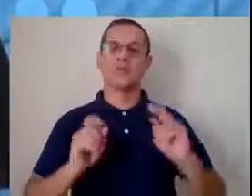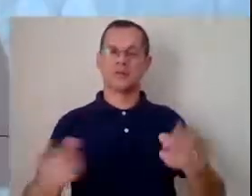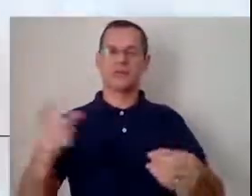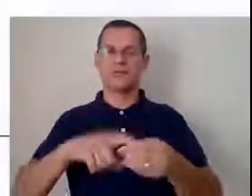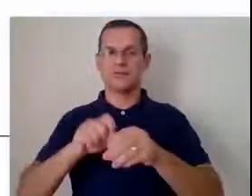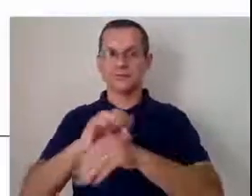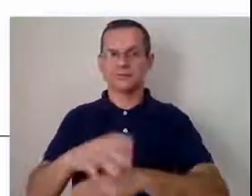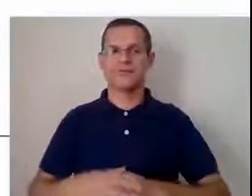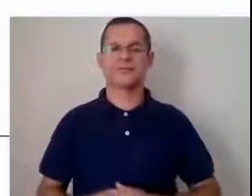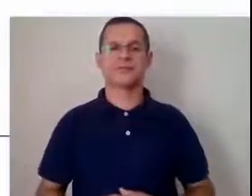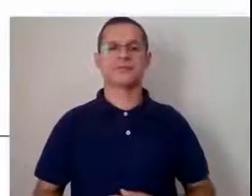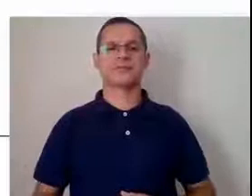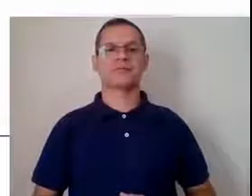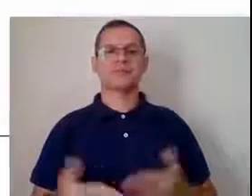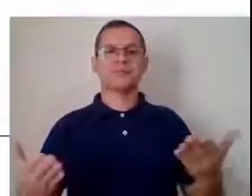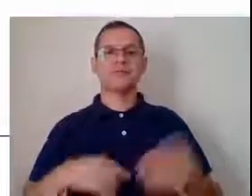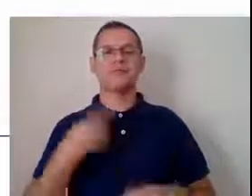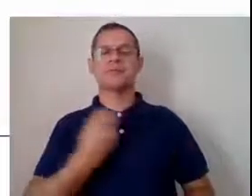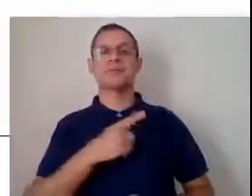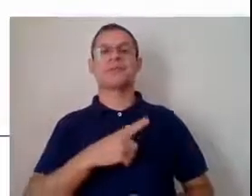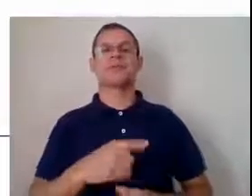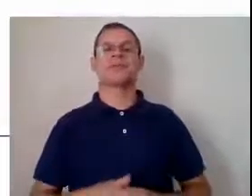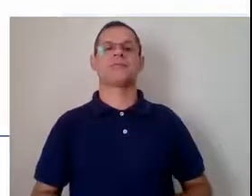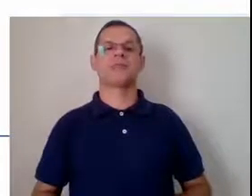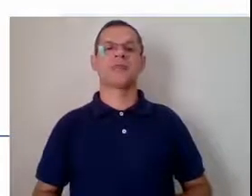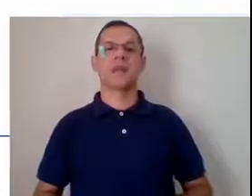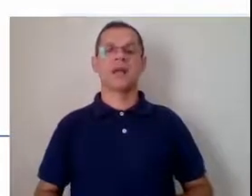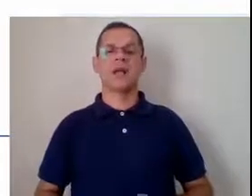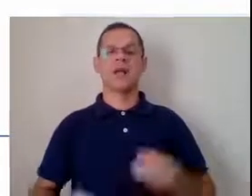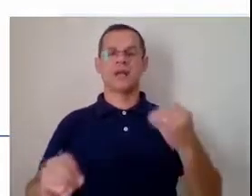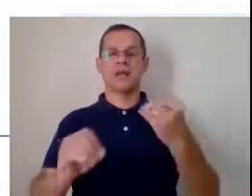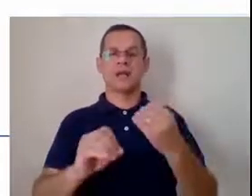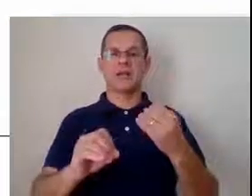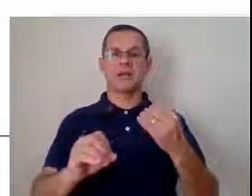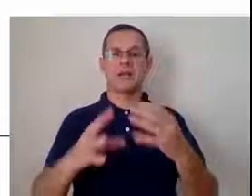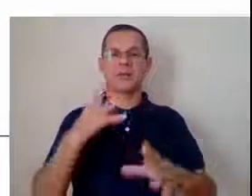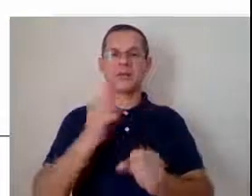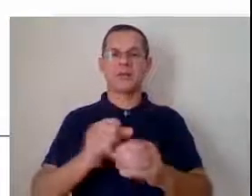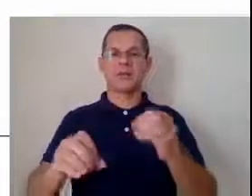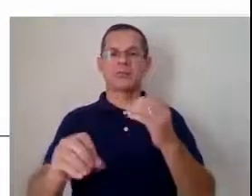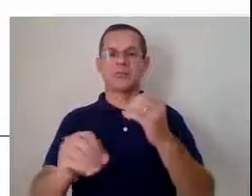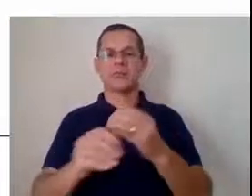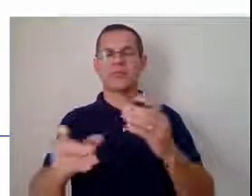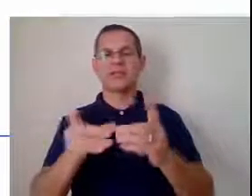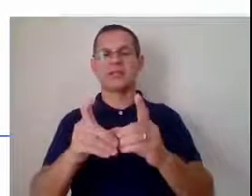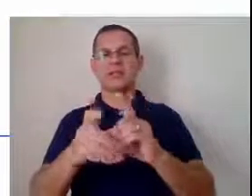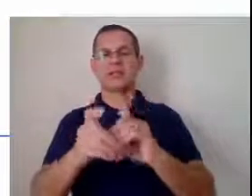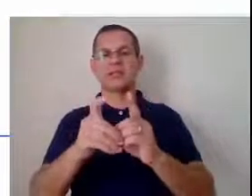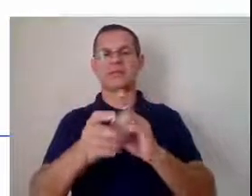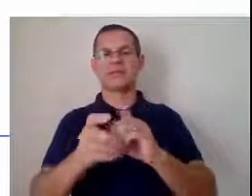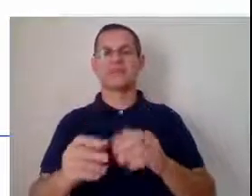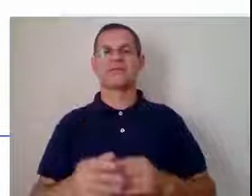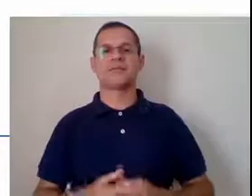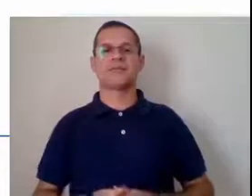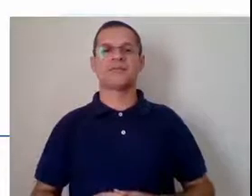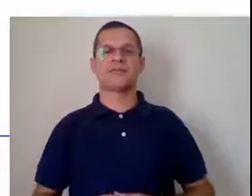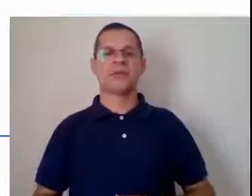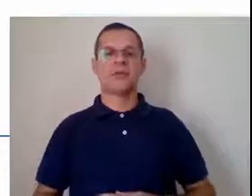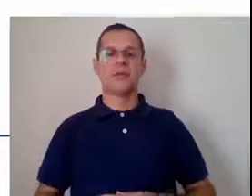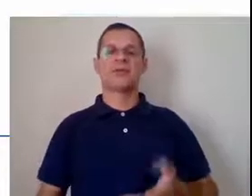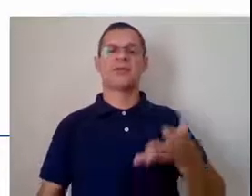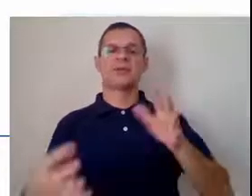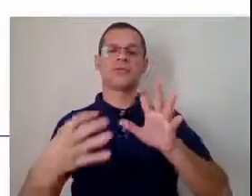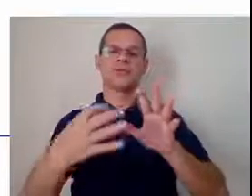ao quadro. Agora nós temos a operação de interseção. O